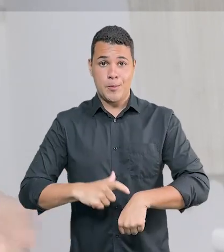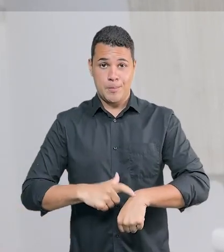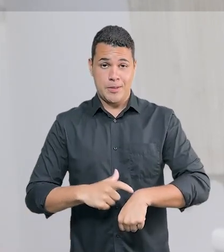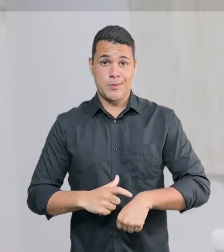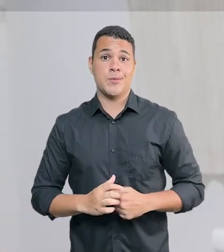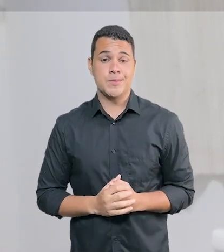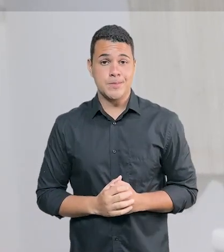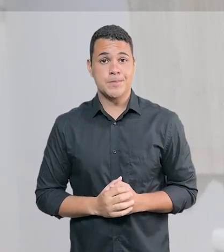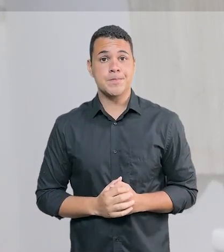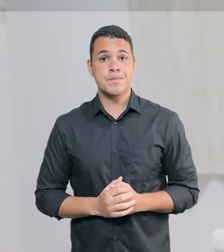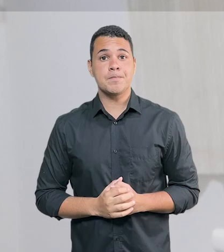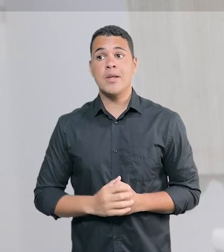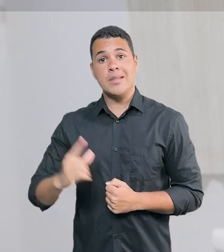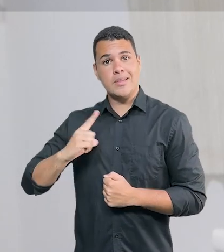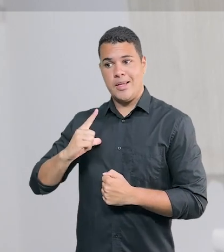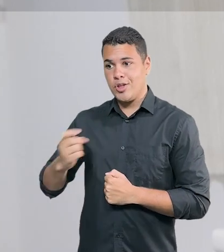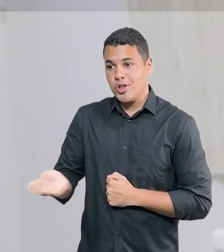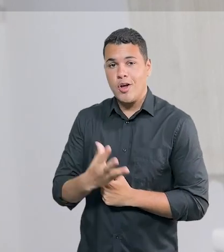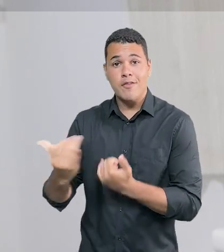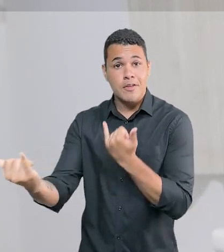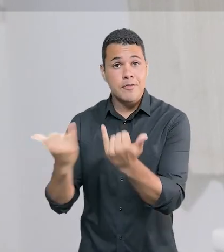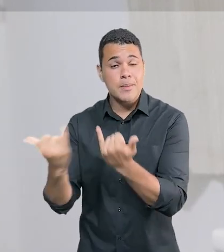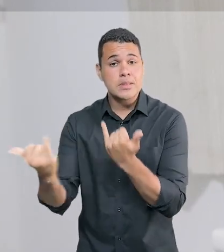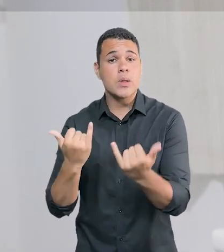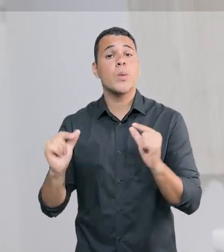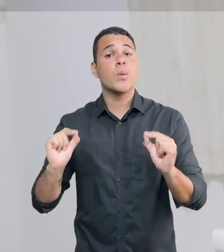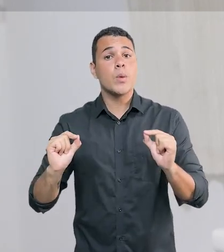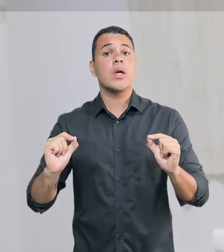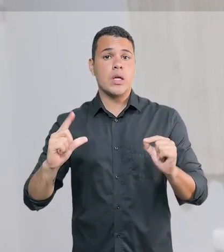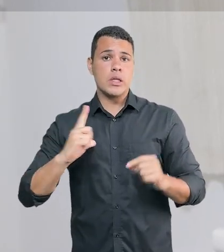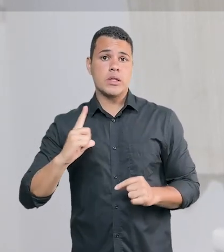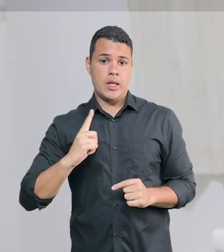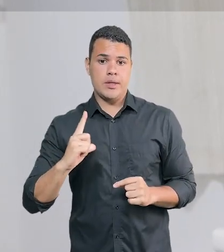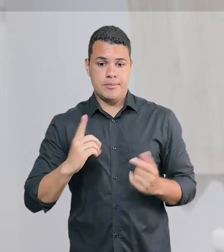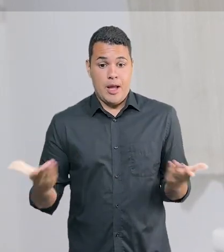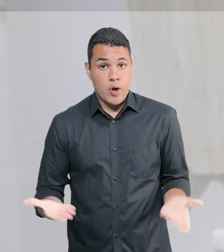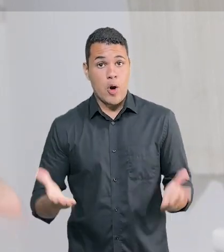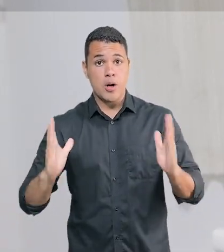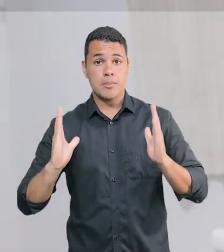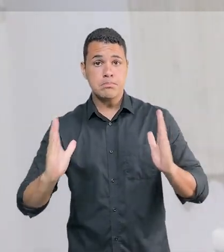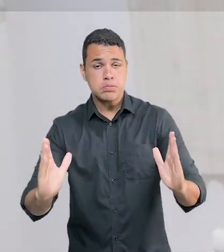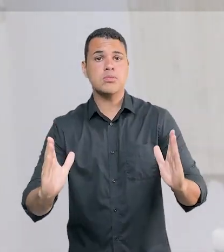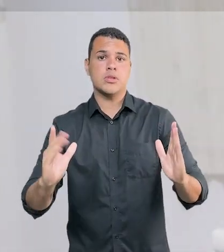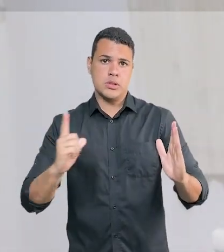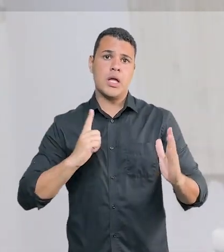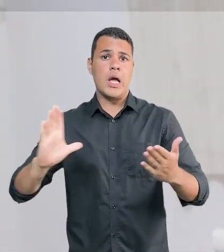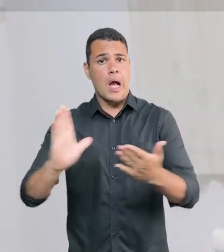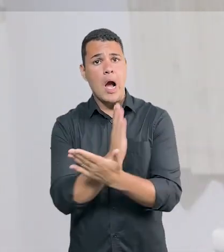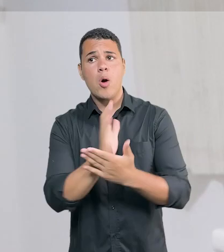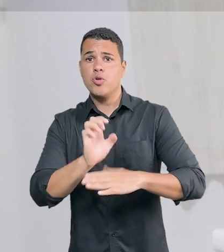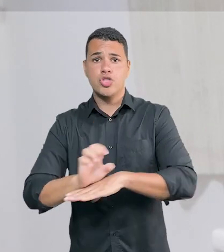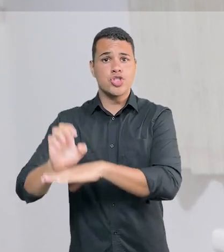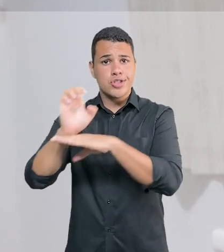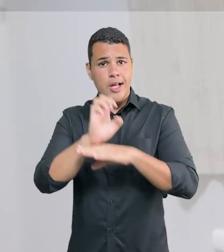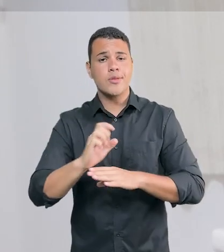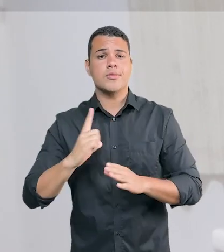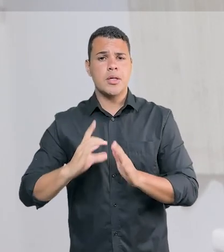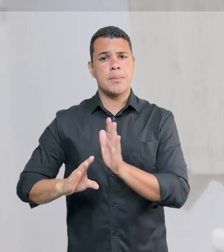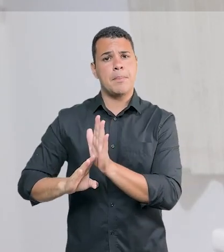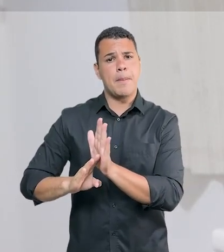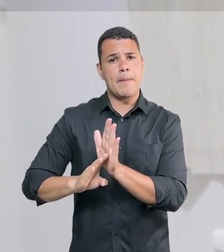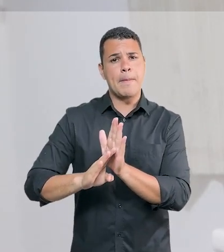né, com os dados mais atuais? Temos a manutenção do cenário, né, de aumento aí semana